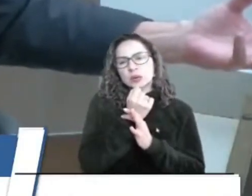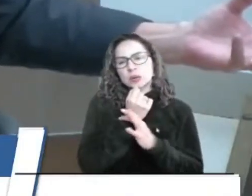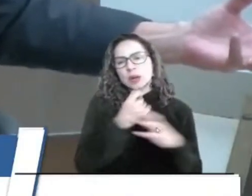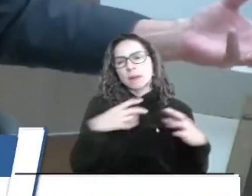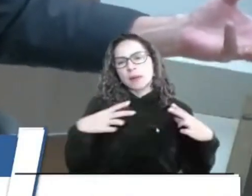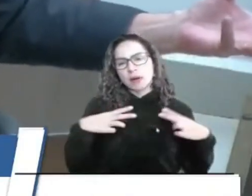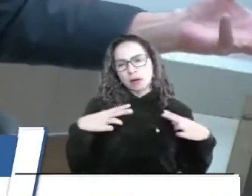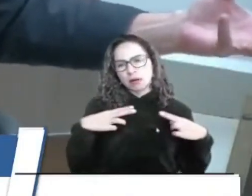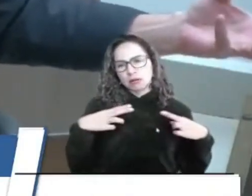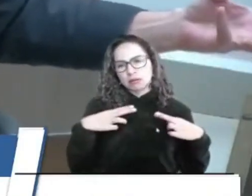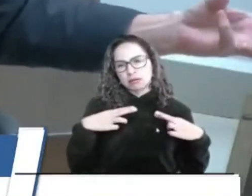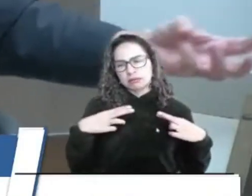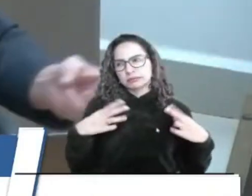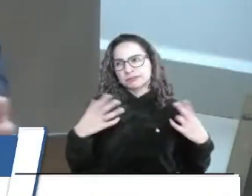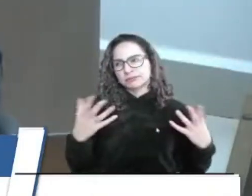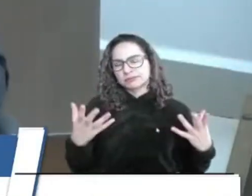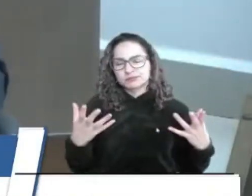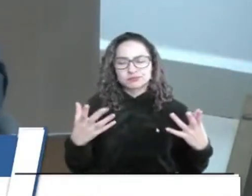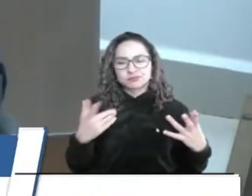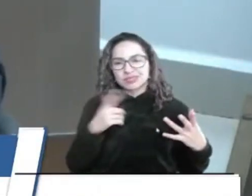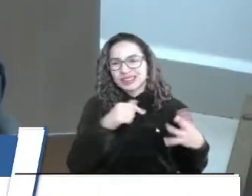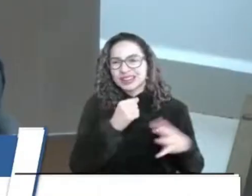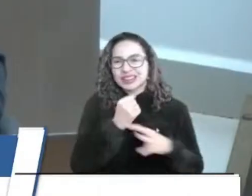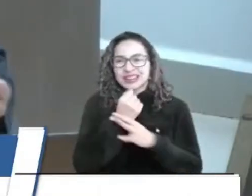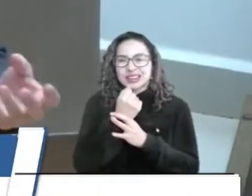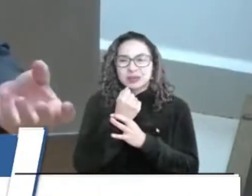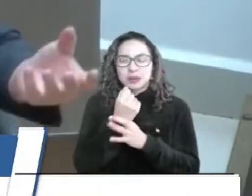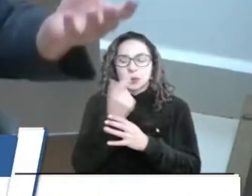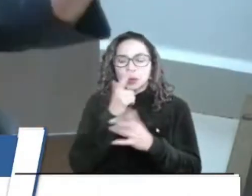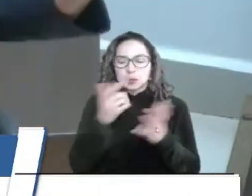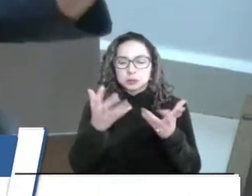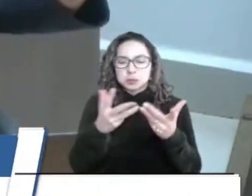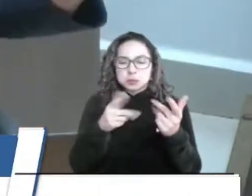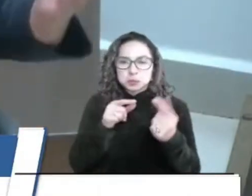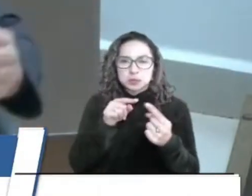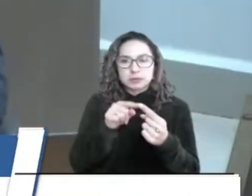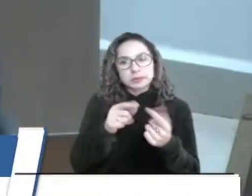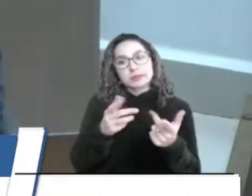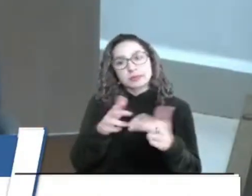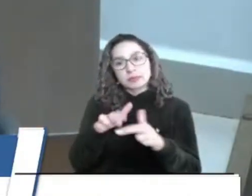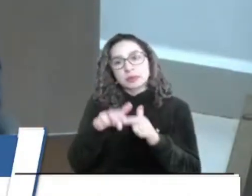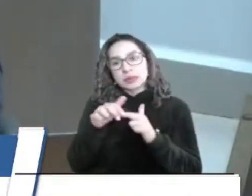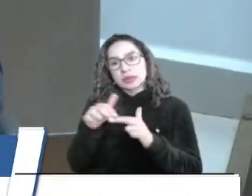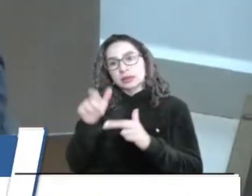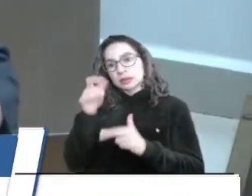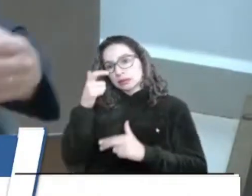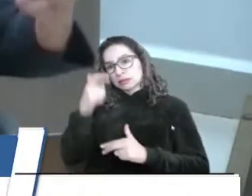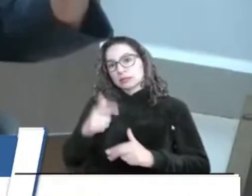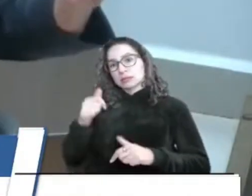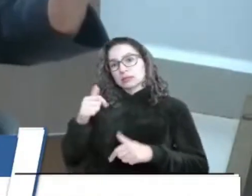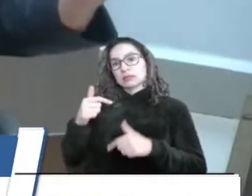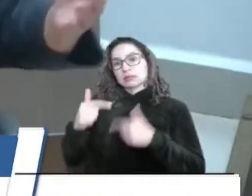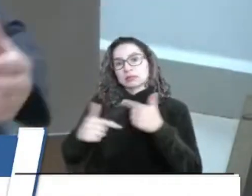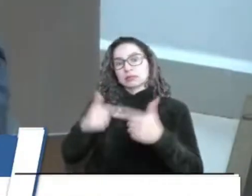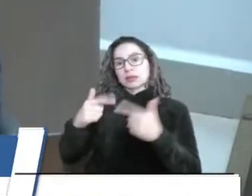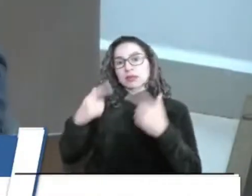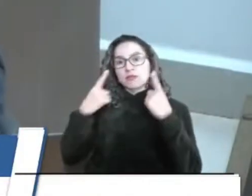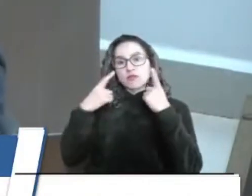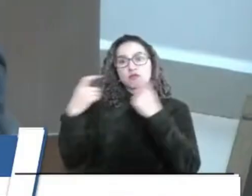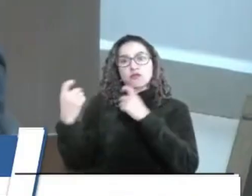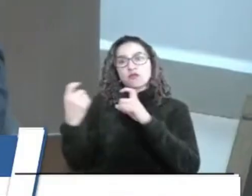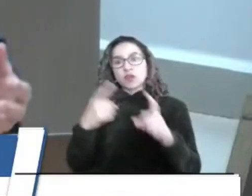privada. E essa segurança não está tendo efetividade, tanto é que a funcionária foi agredida da forma que